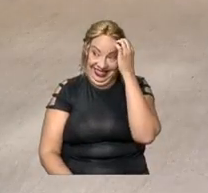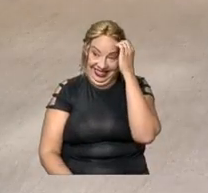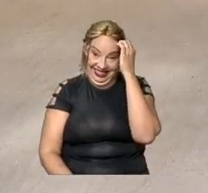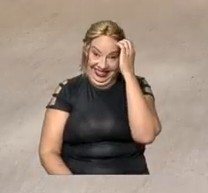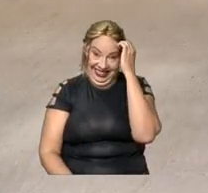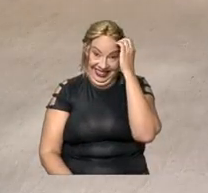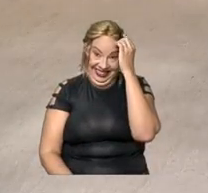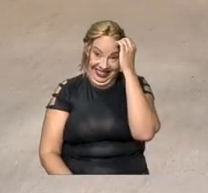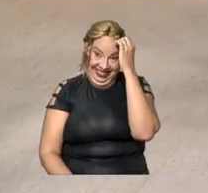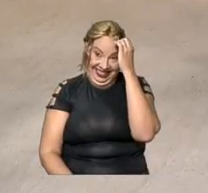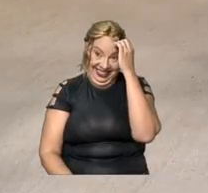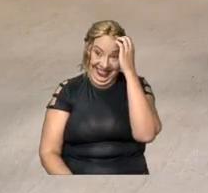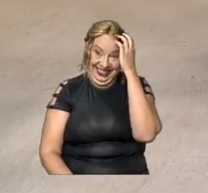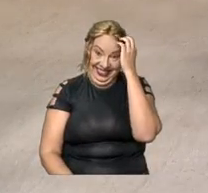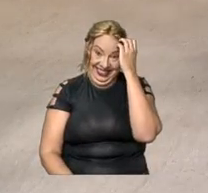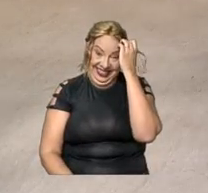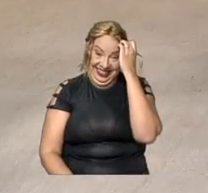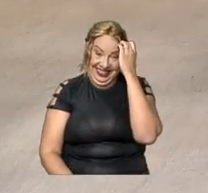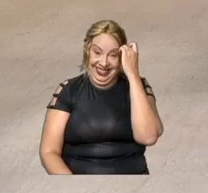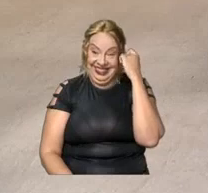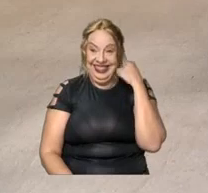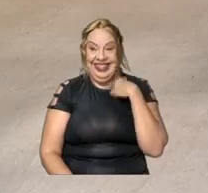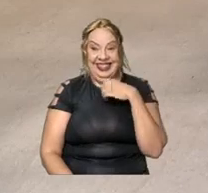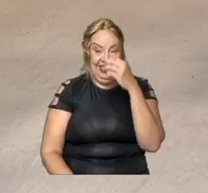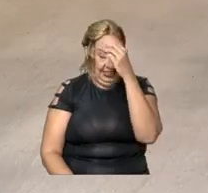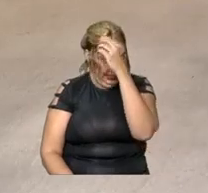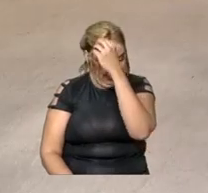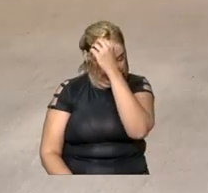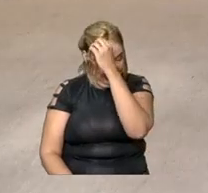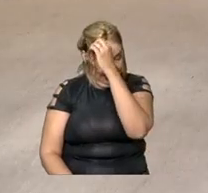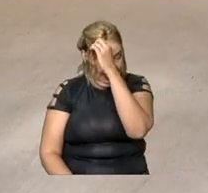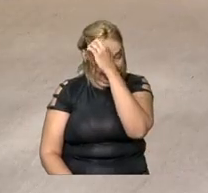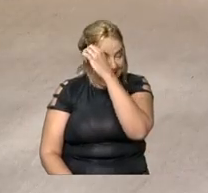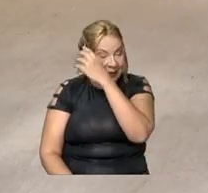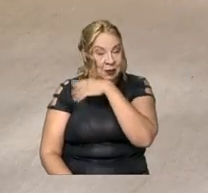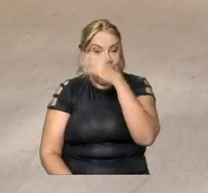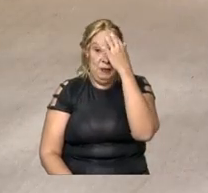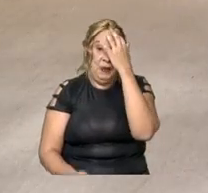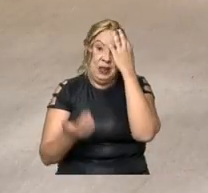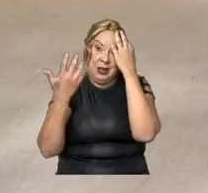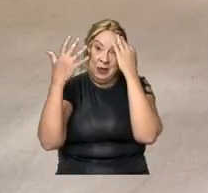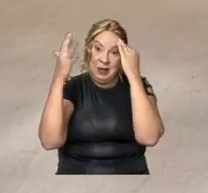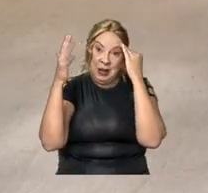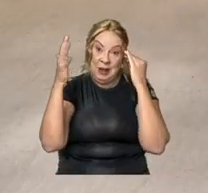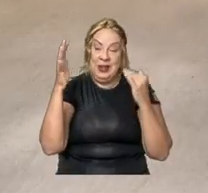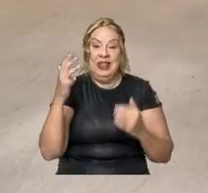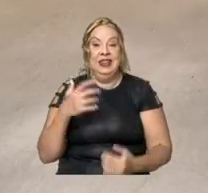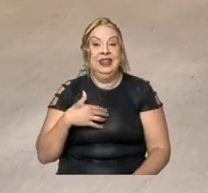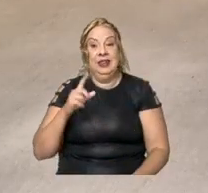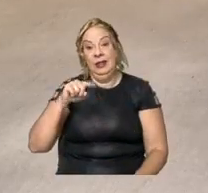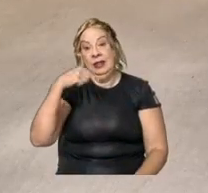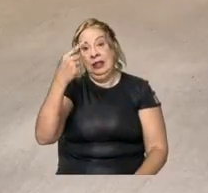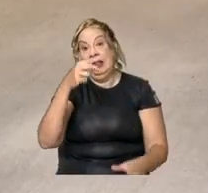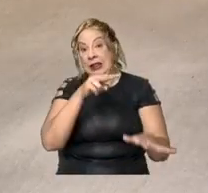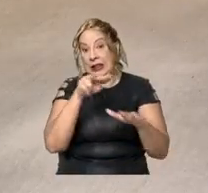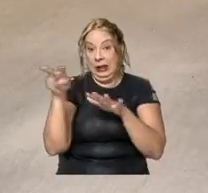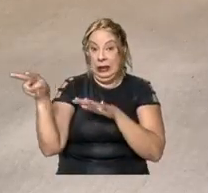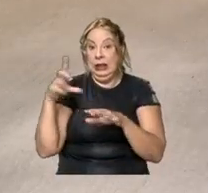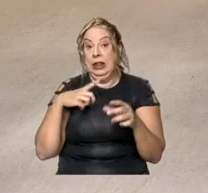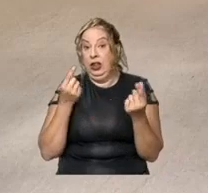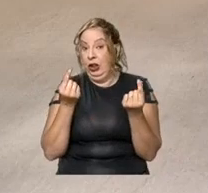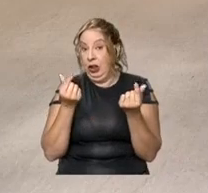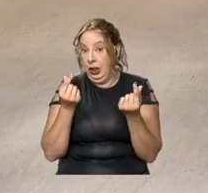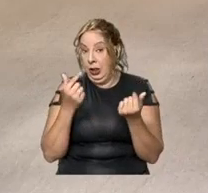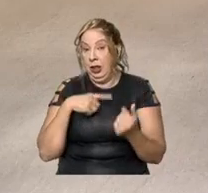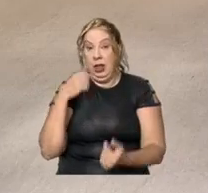completados, foi ótimo. Completamos o segundo prêmio com dois contemplados, então... Parabéns para eles, ó. Semana que vem tem din-din, tem